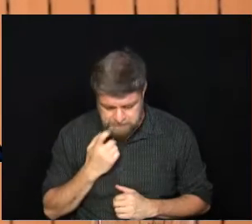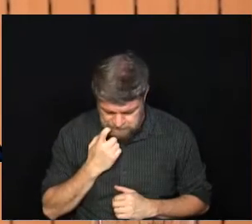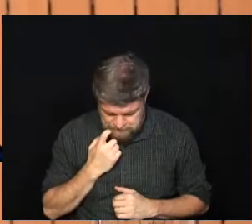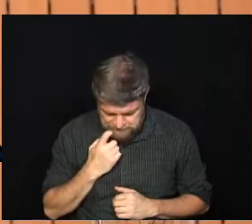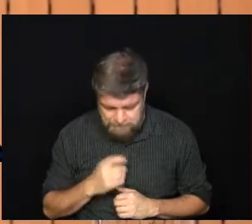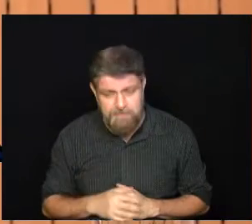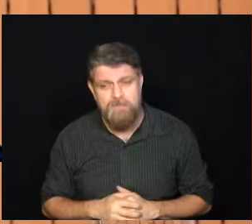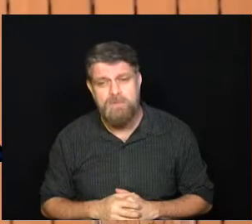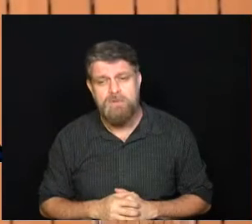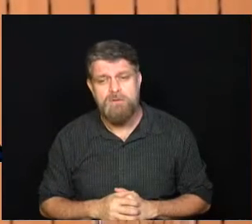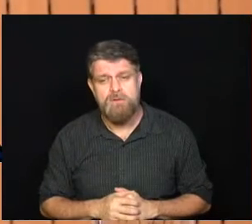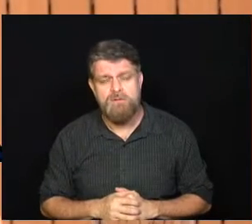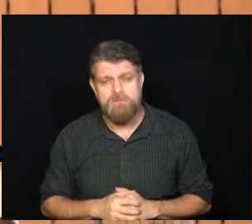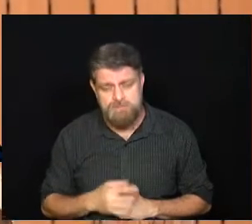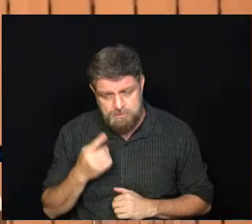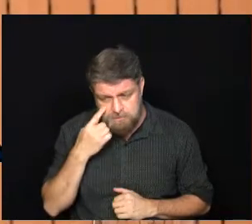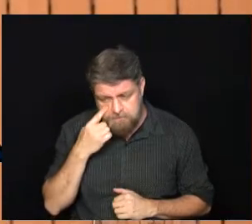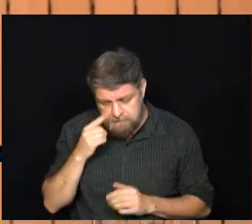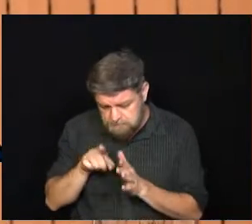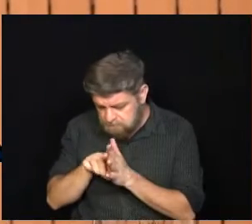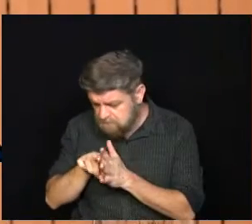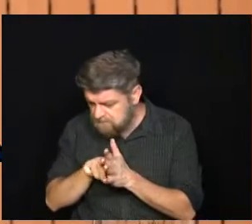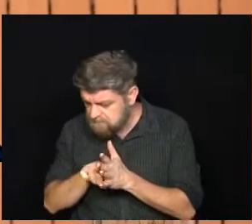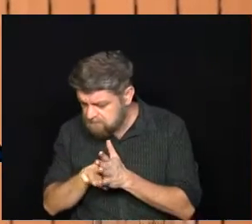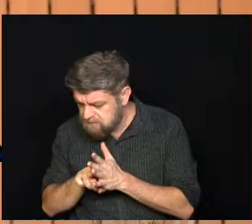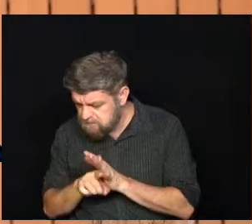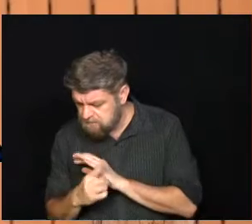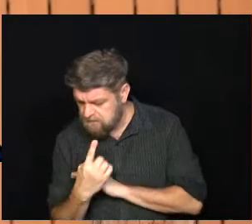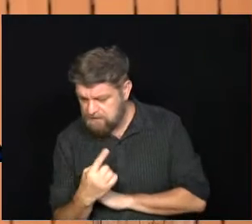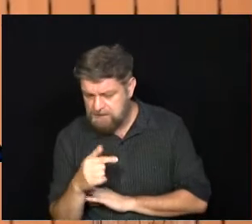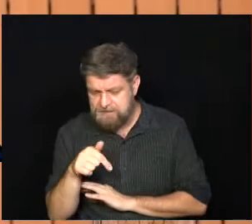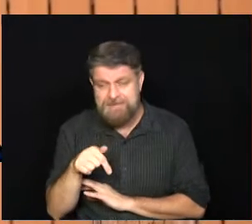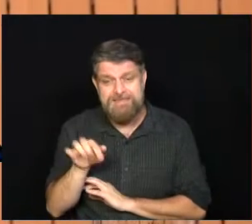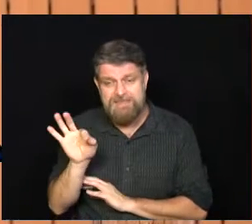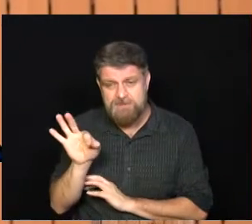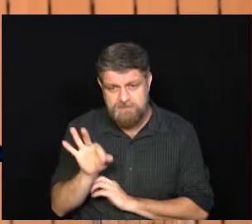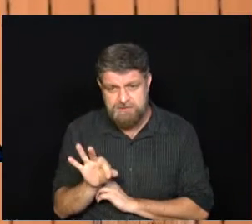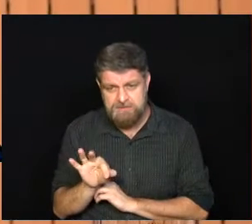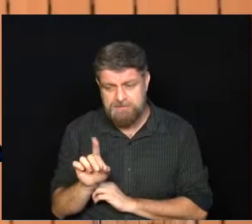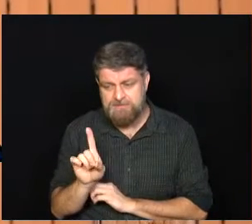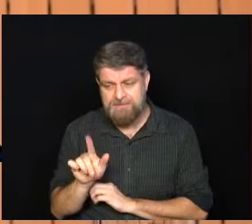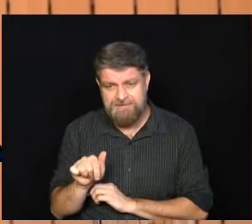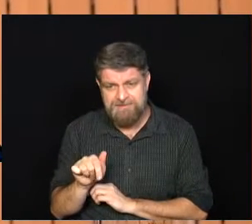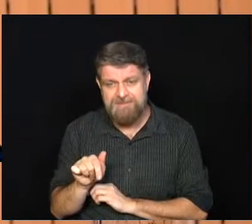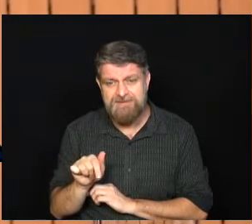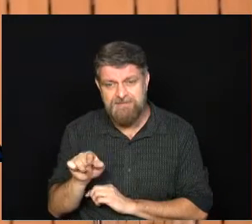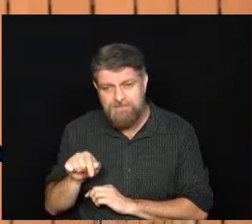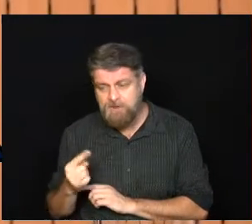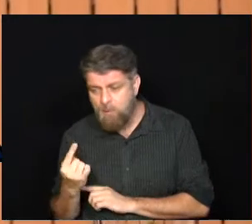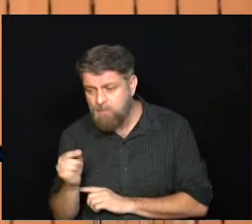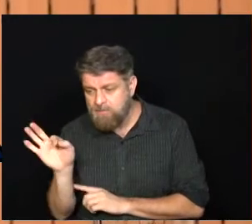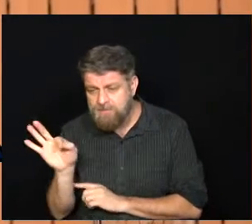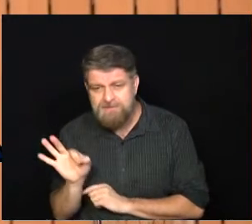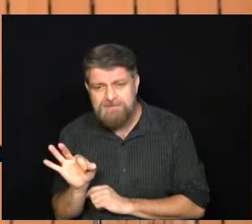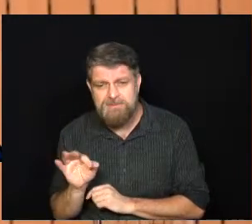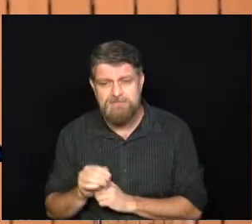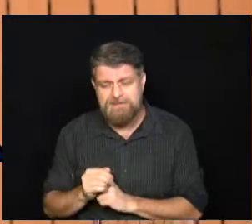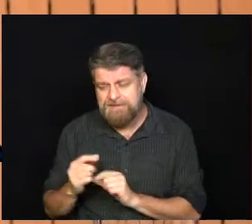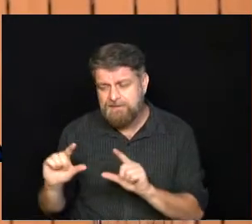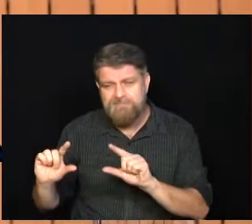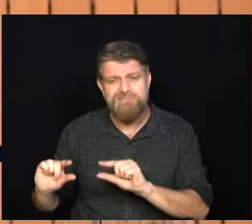disso. Deixa eu ver se eu acho aqui, isso, 17%, né? 17,1%. 17,1% que